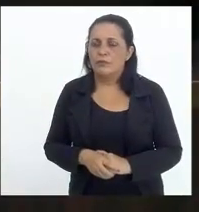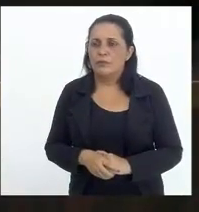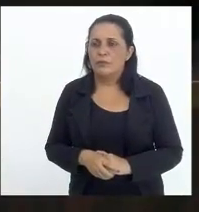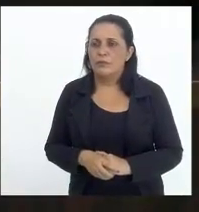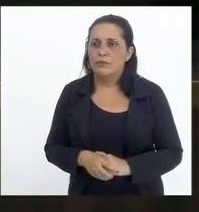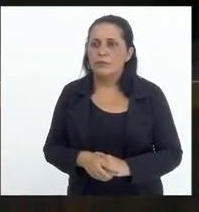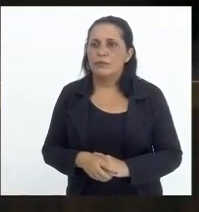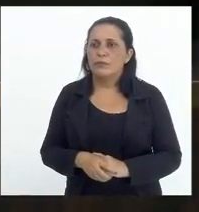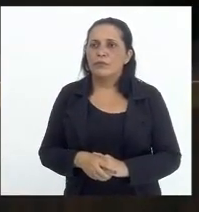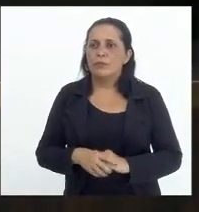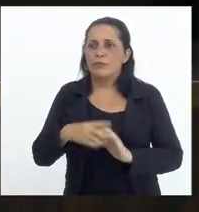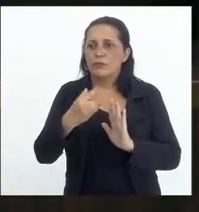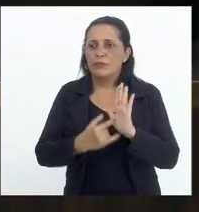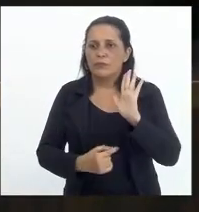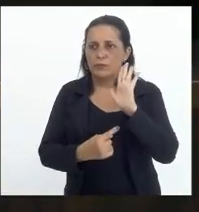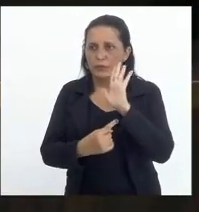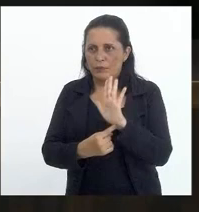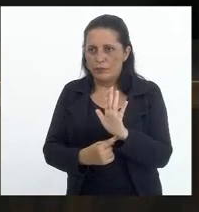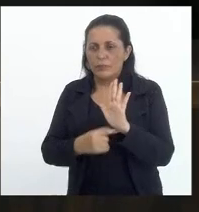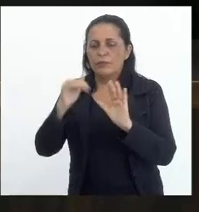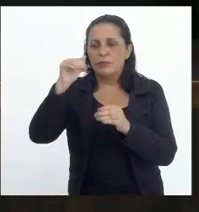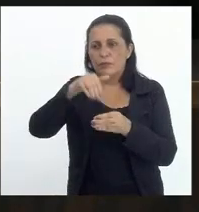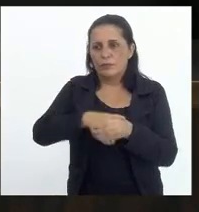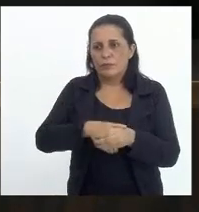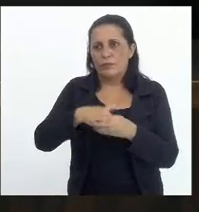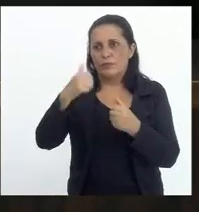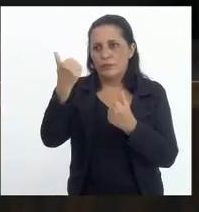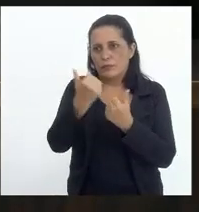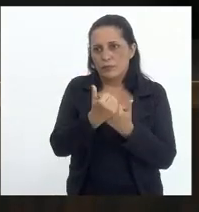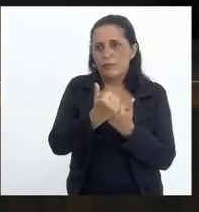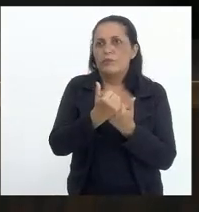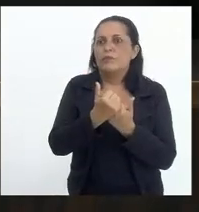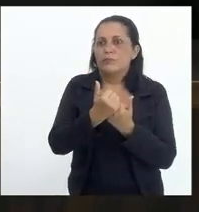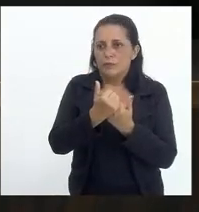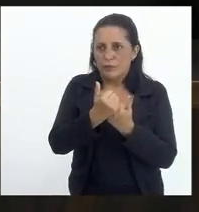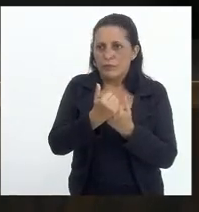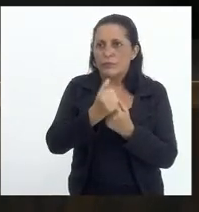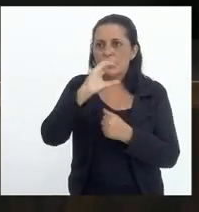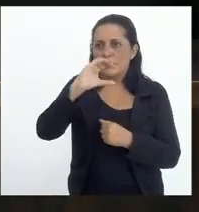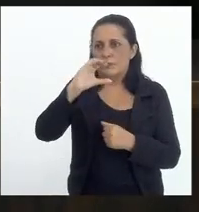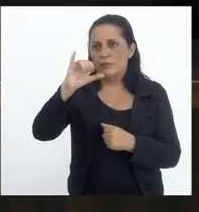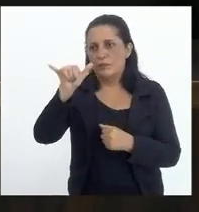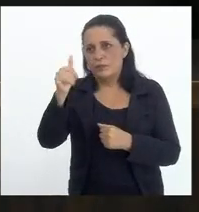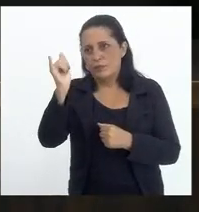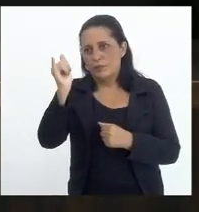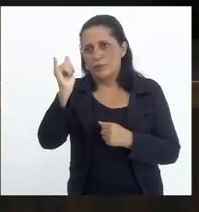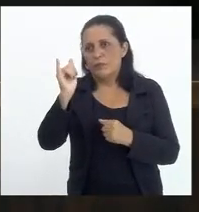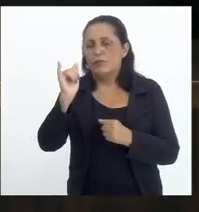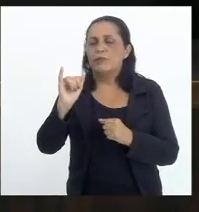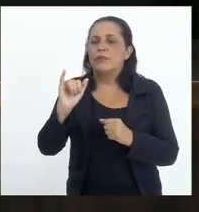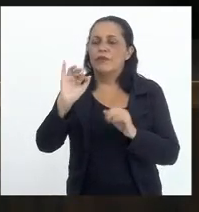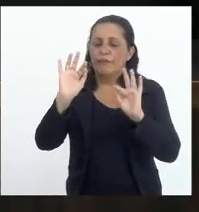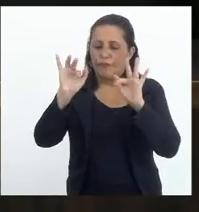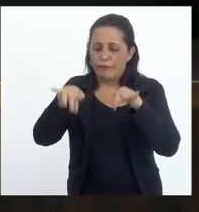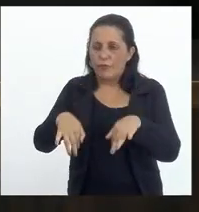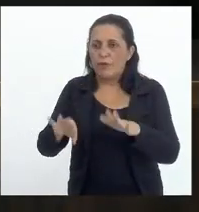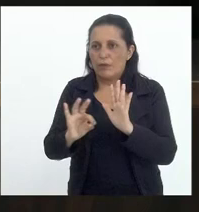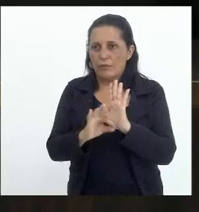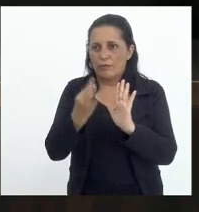presidente. Os pareceres emitidos em votação, o substitutivo da CCJ, conforme a final de redação, o projeto de